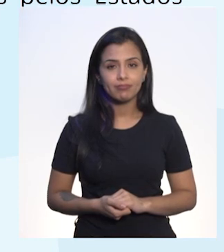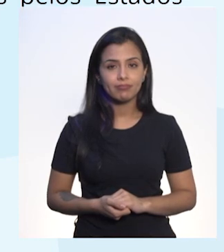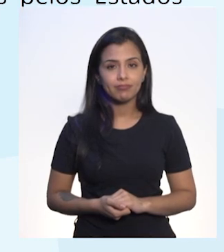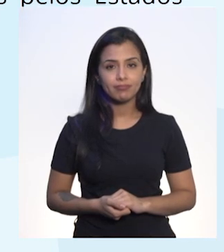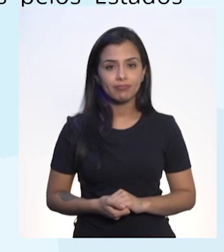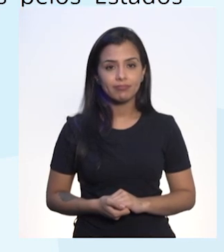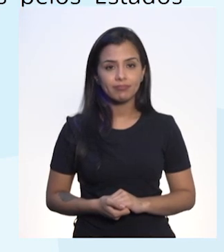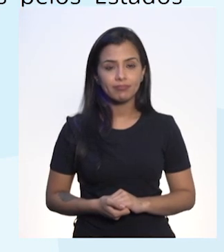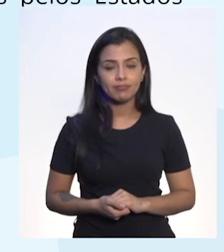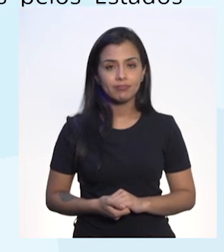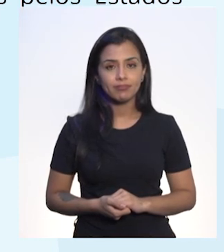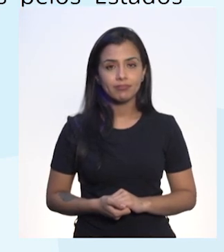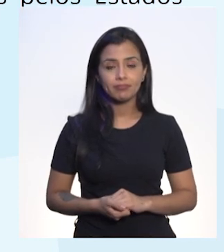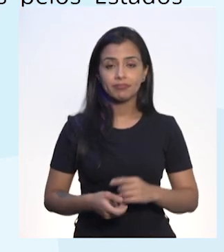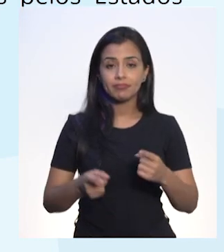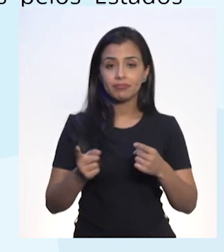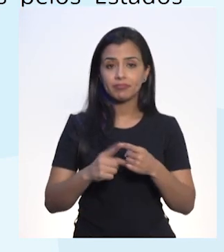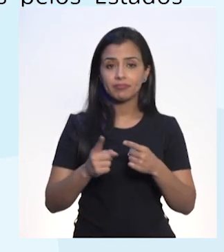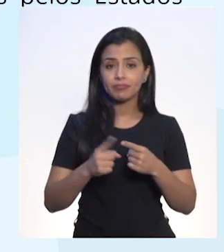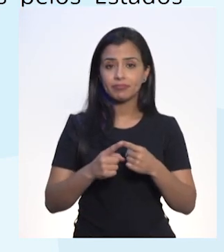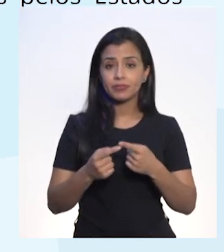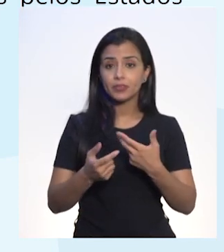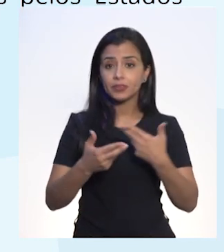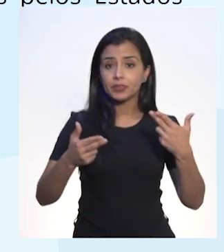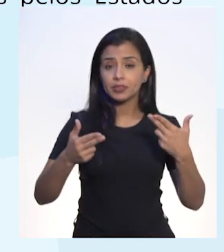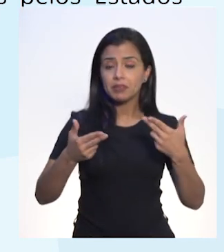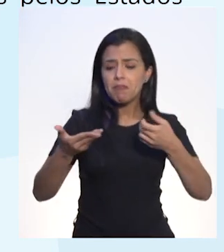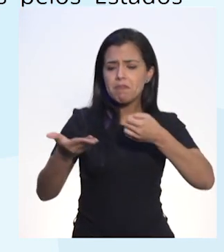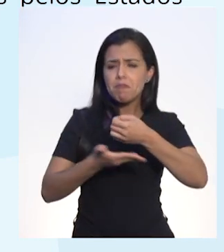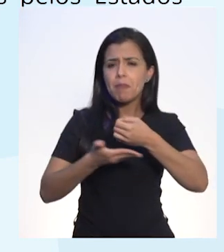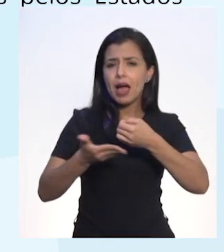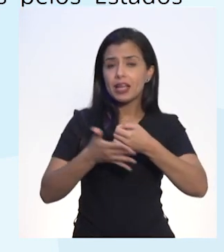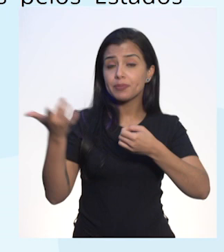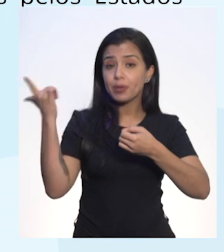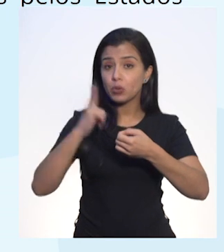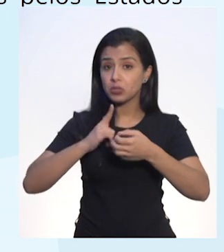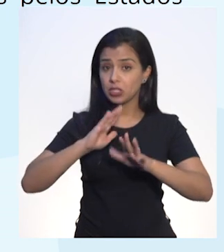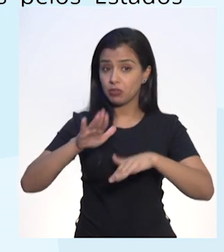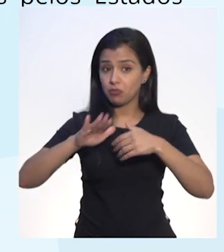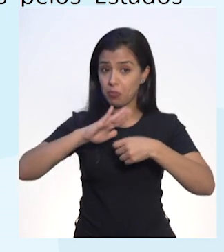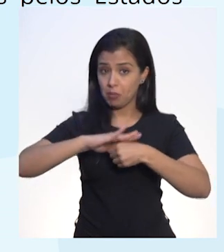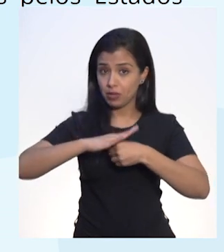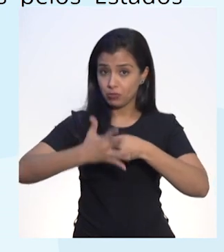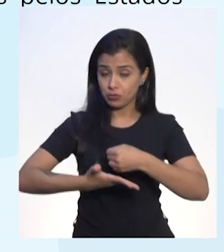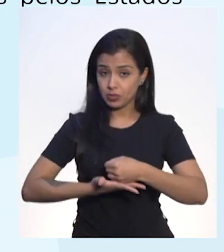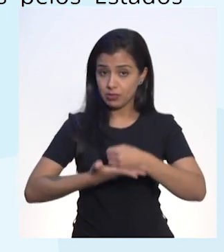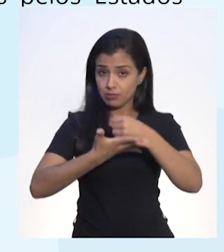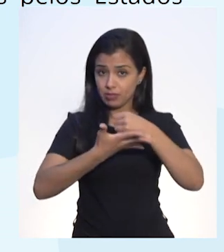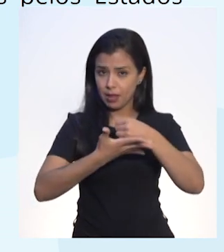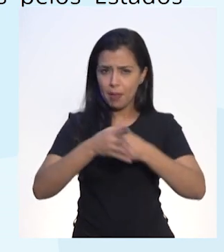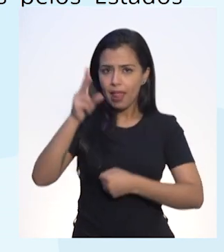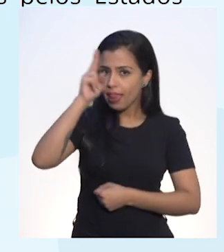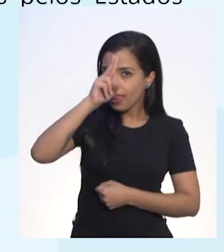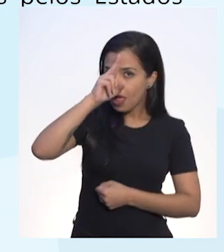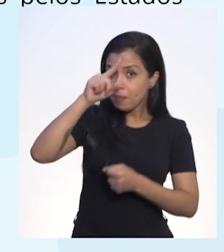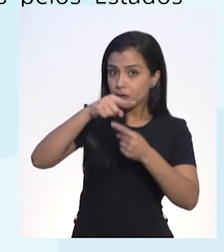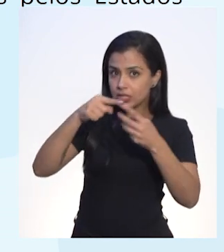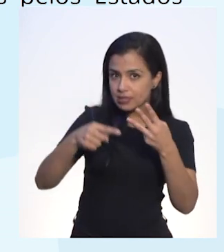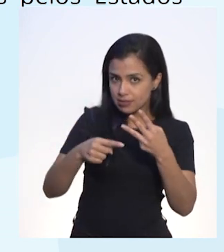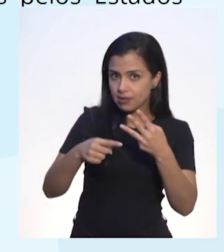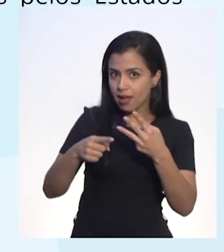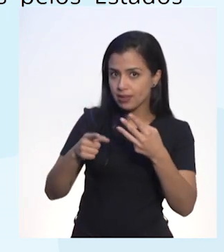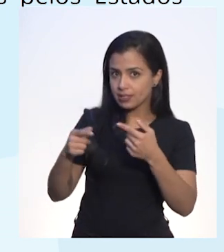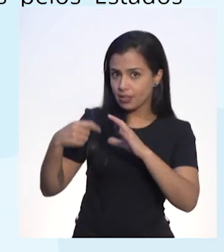Quais os elementos básicos para o desenvolvimento sustentável? São 3 elementos que apareceram lá no vídeo.